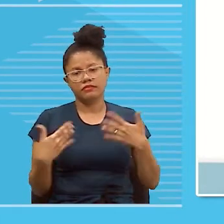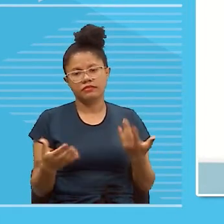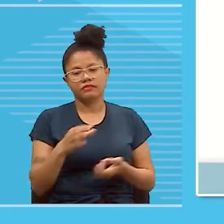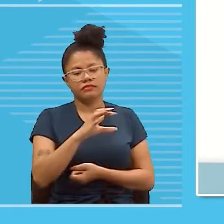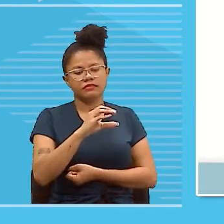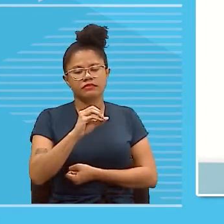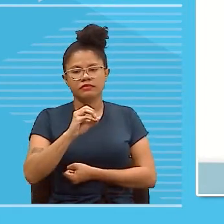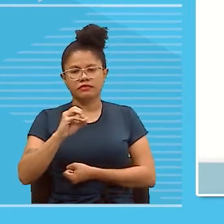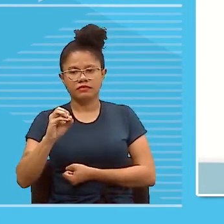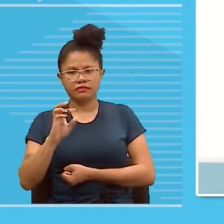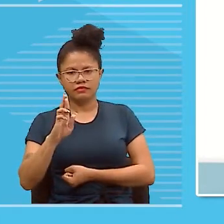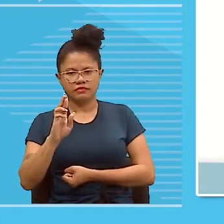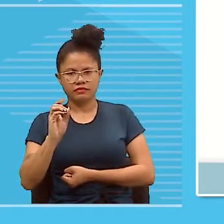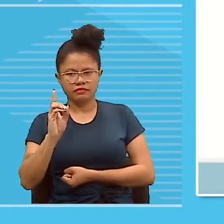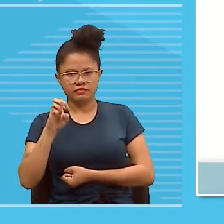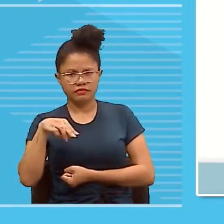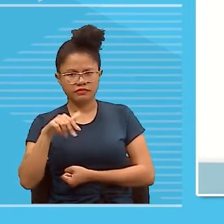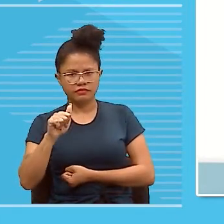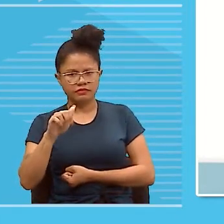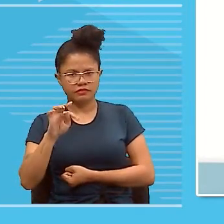Eu também aceito